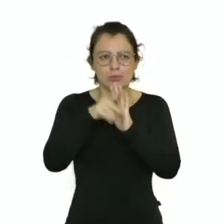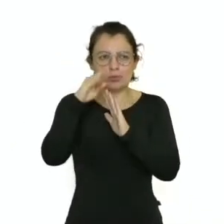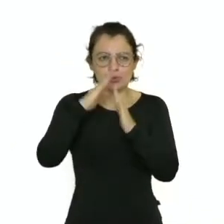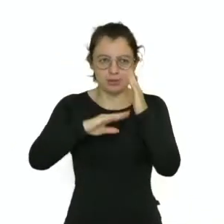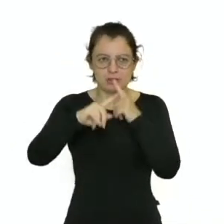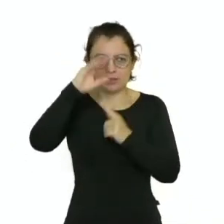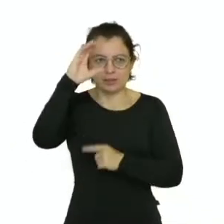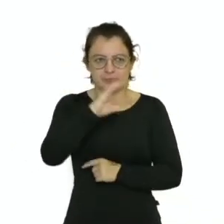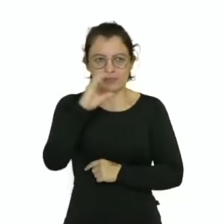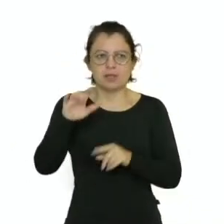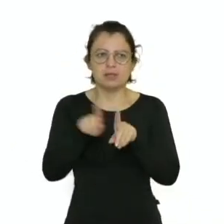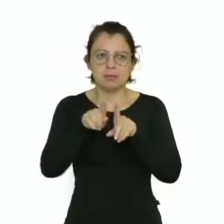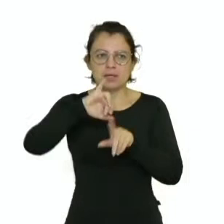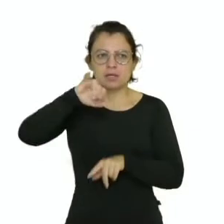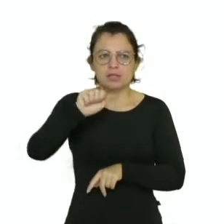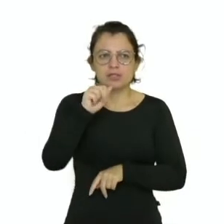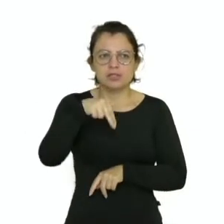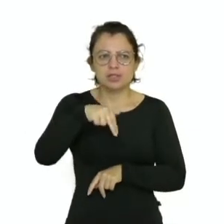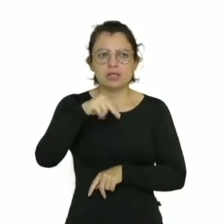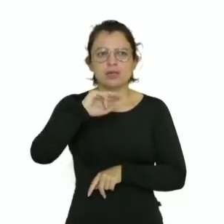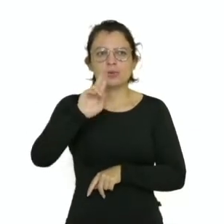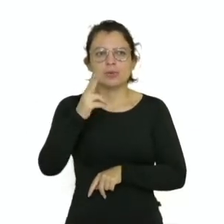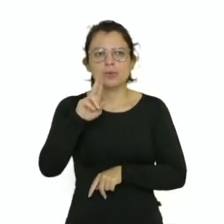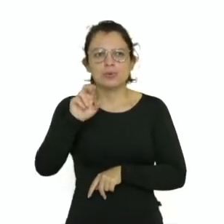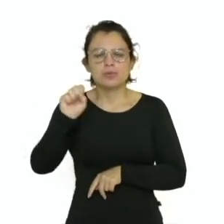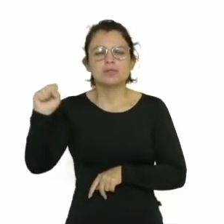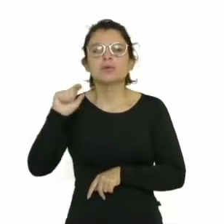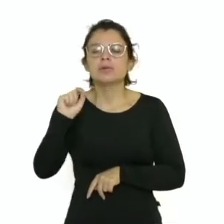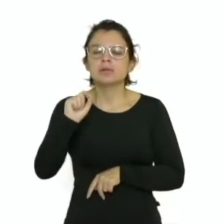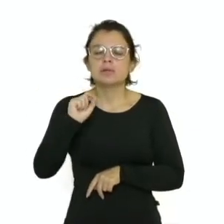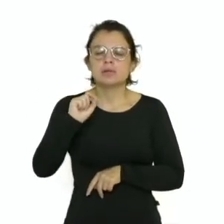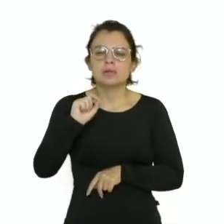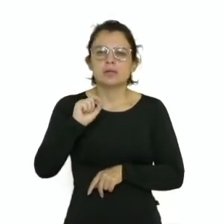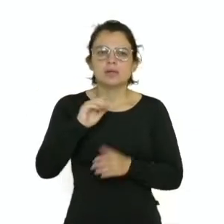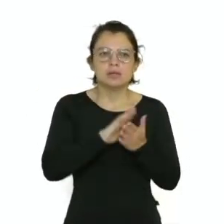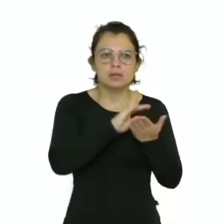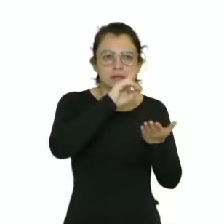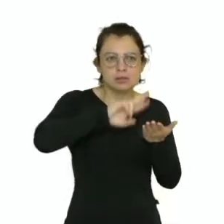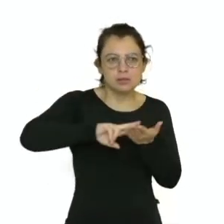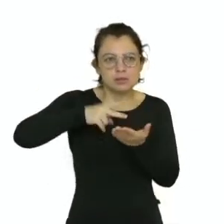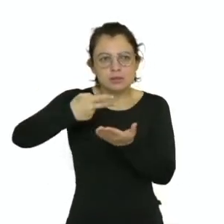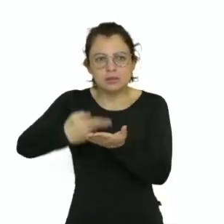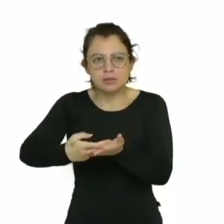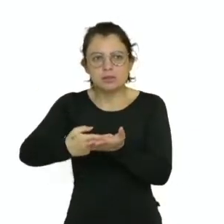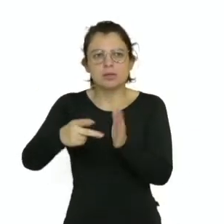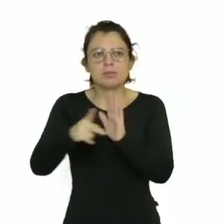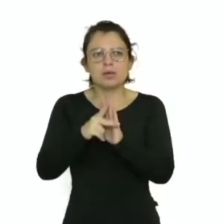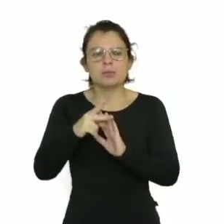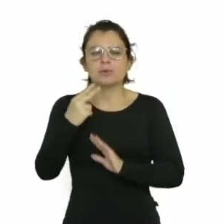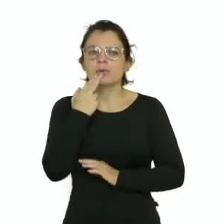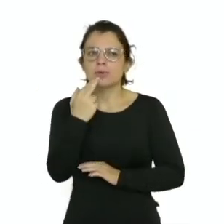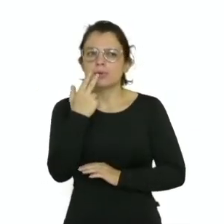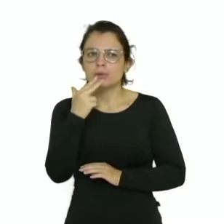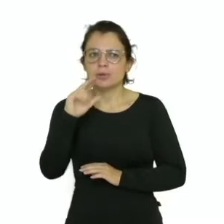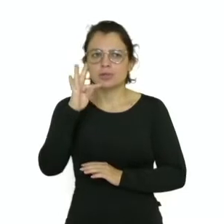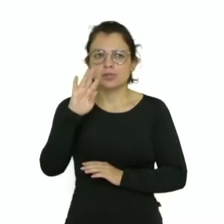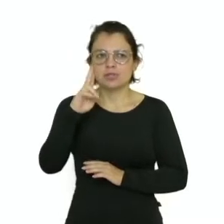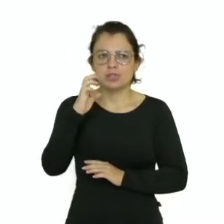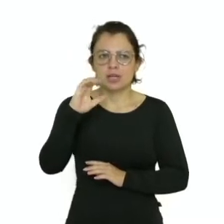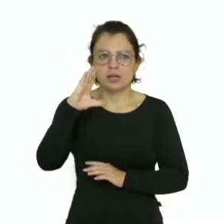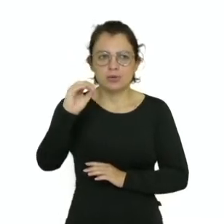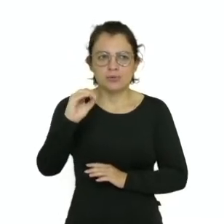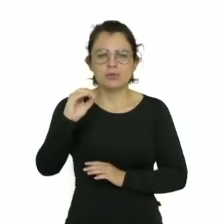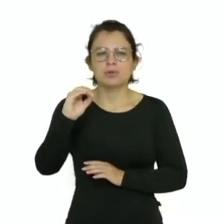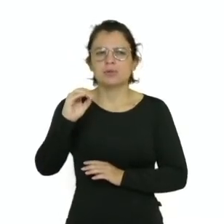de 1369 a 1415, traduziu a Bíblia para o idioma tcheco, baseado nas ideias de Wycliffe, atacou